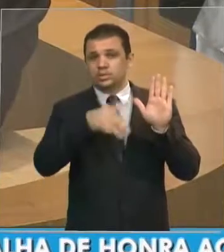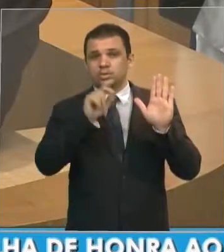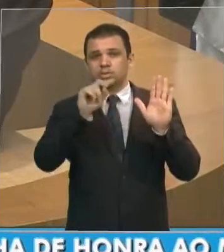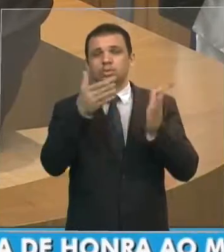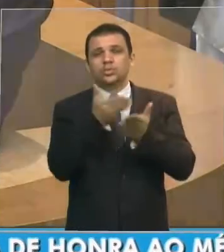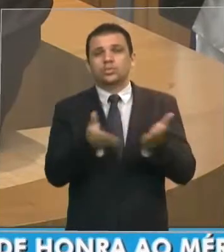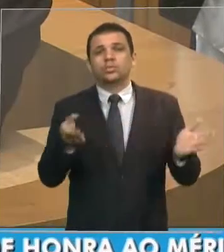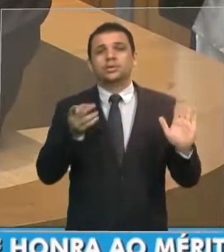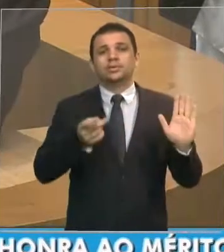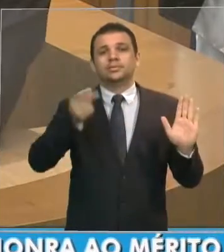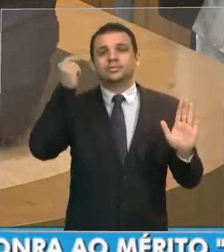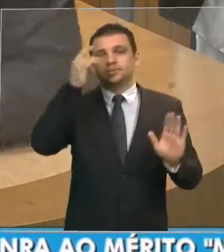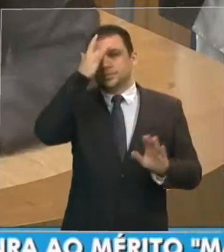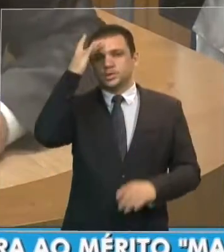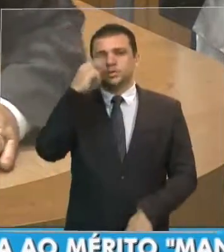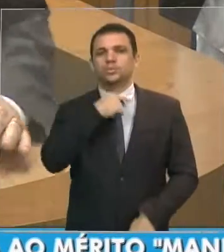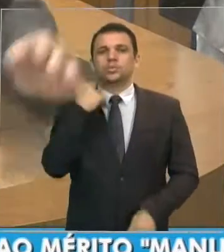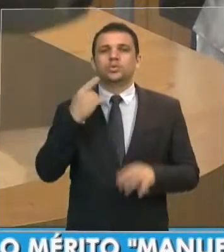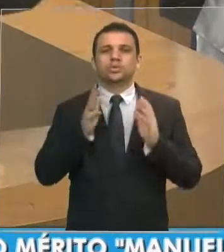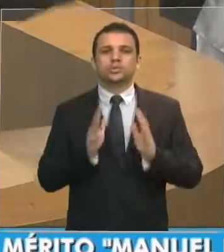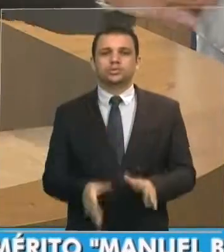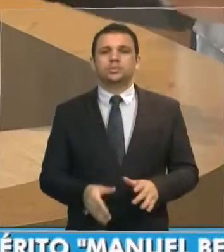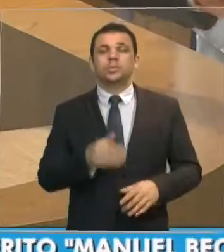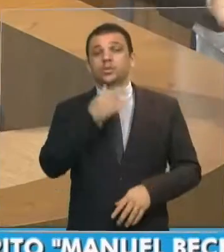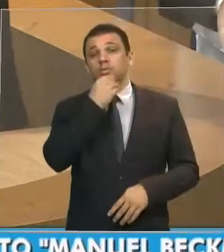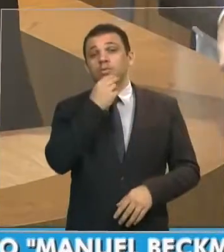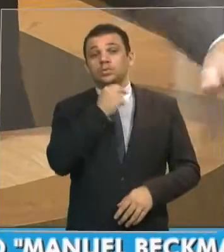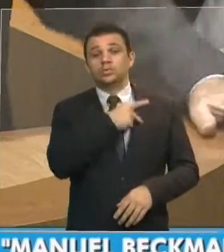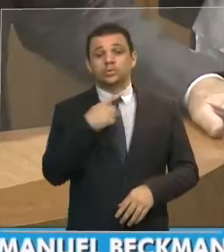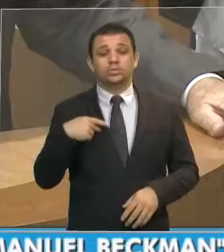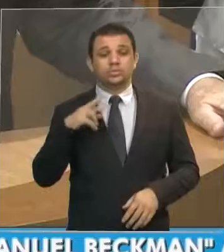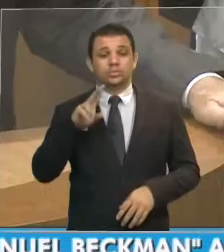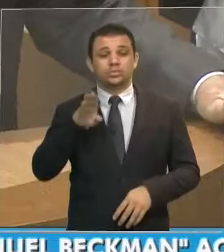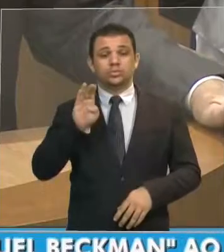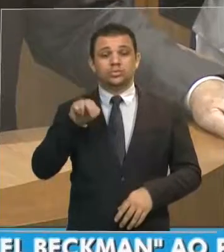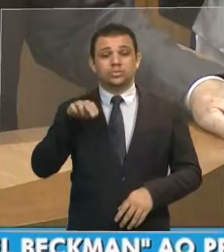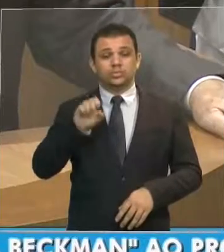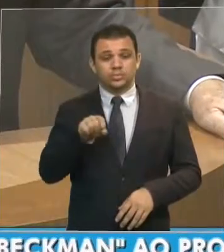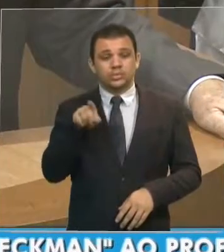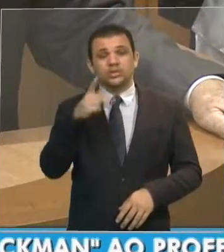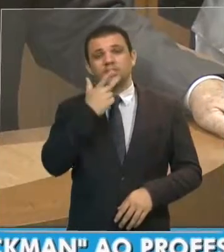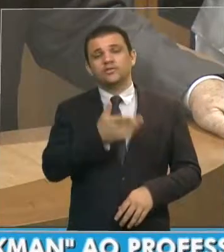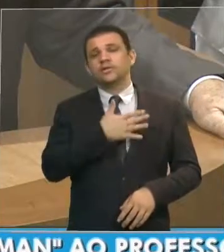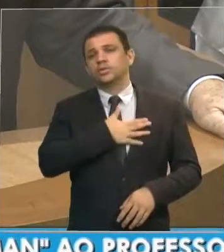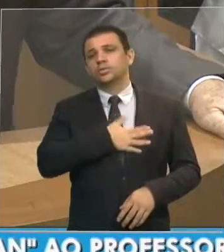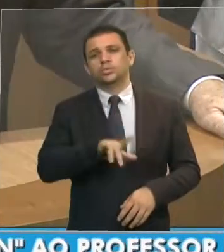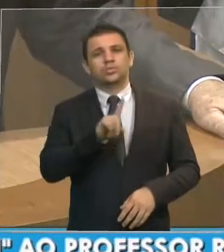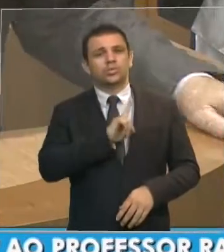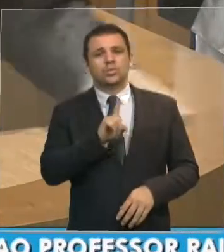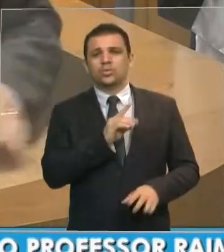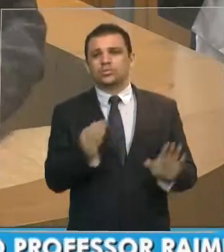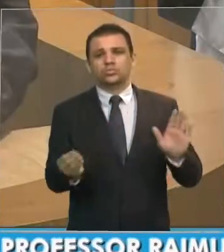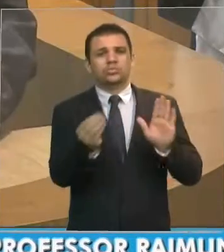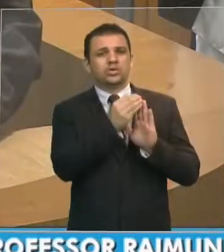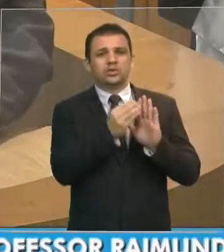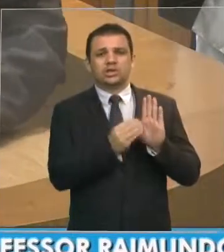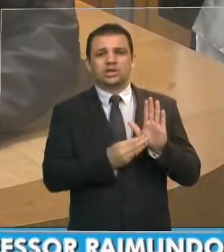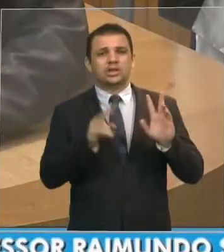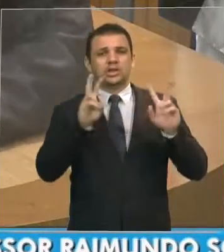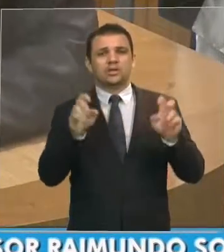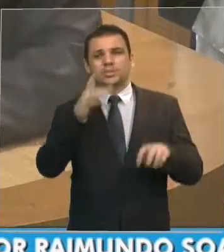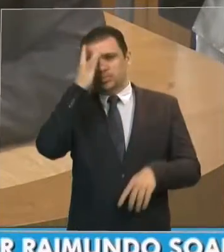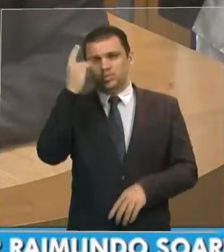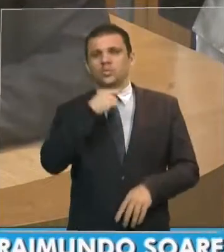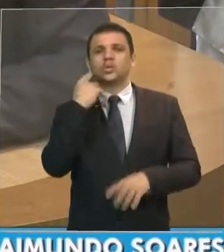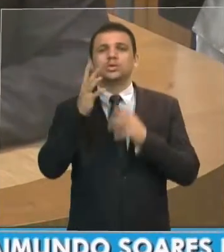póstumas. E o pastor Rubens Lopes condenava a homenagem póstuma. Ele dizia que a